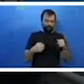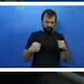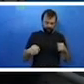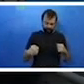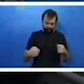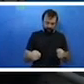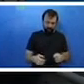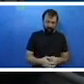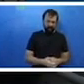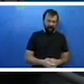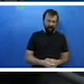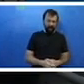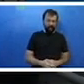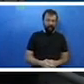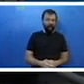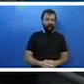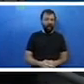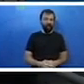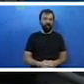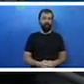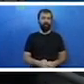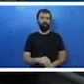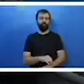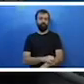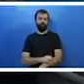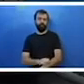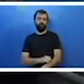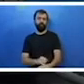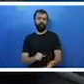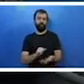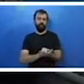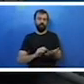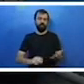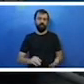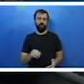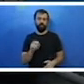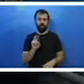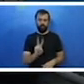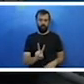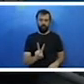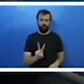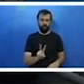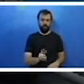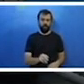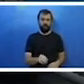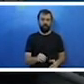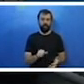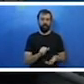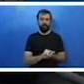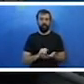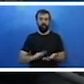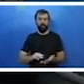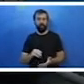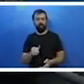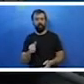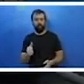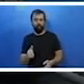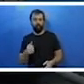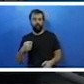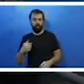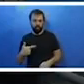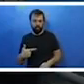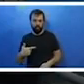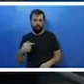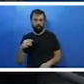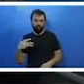Tiradentes? Prestem atenção. Vocês vão fazer a atividade 2, exercício 1, 2 e 3, da